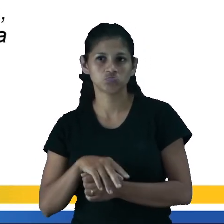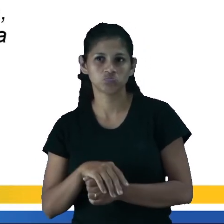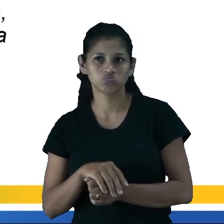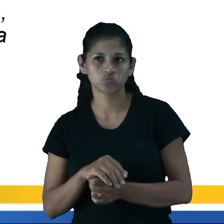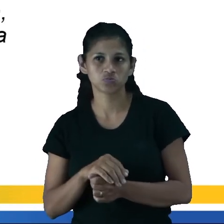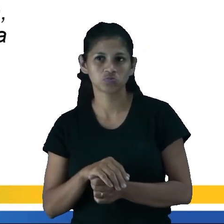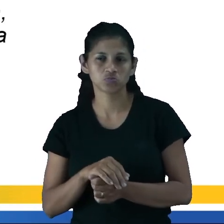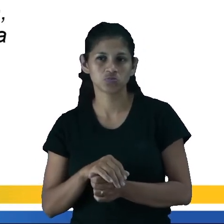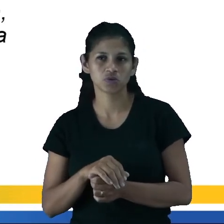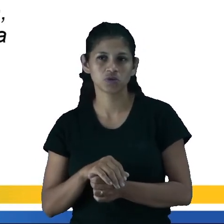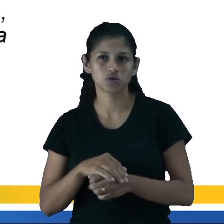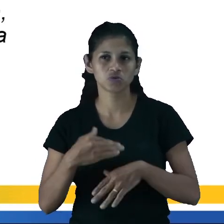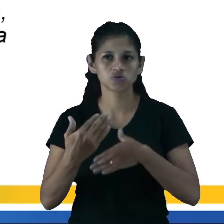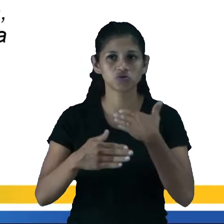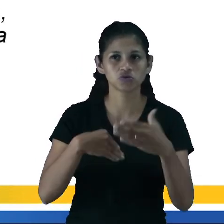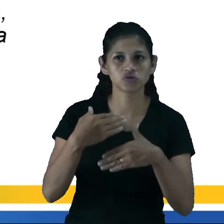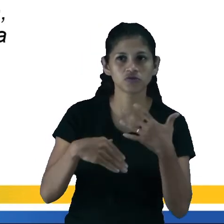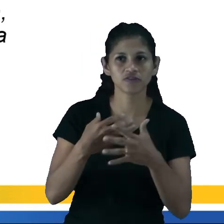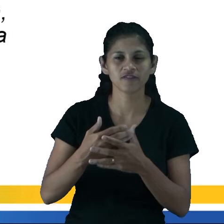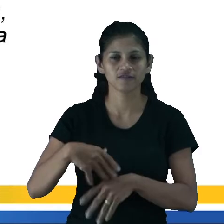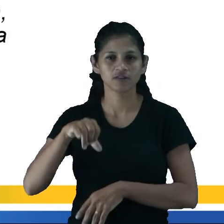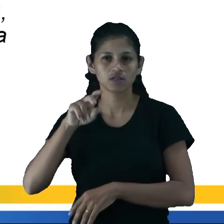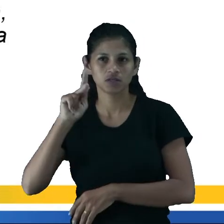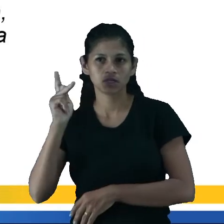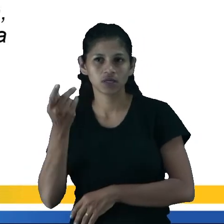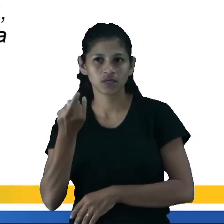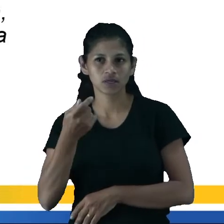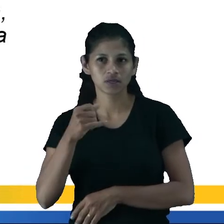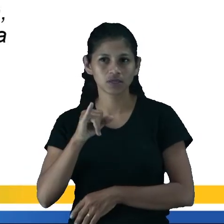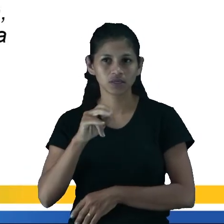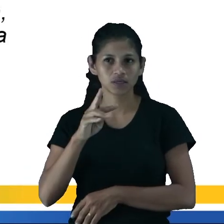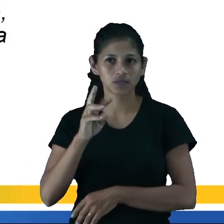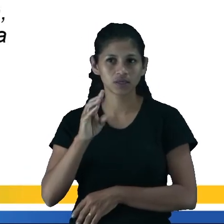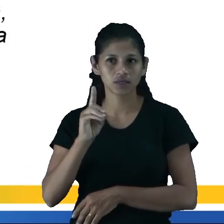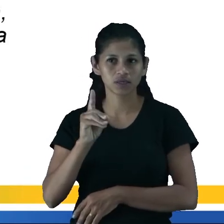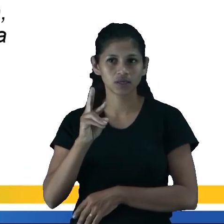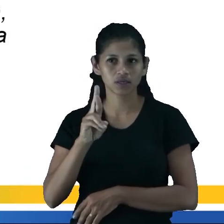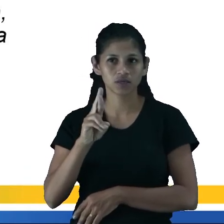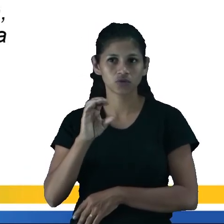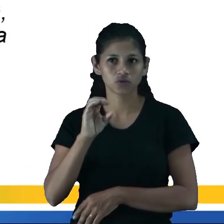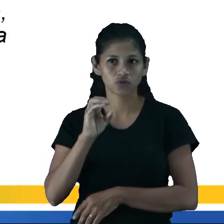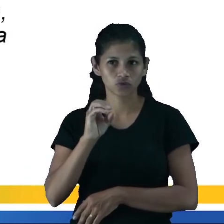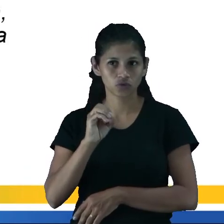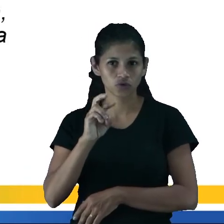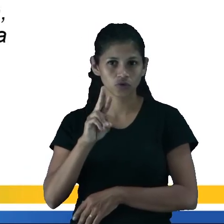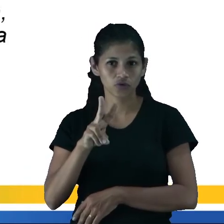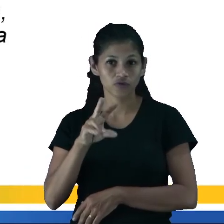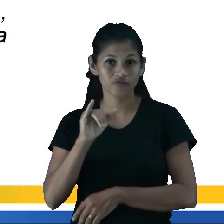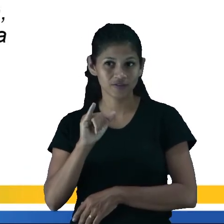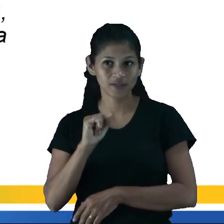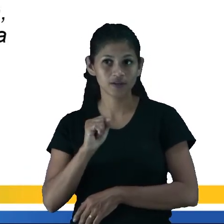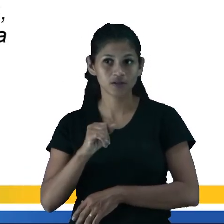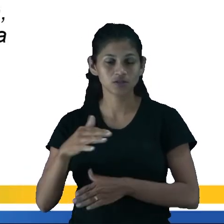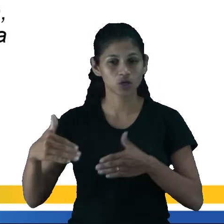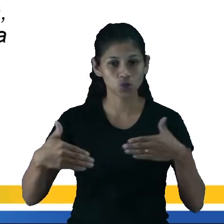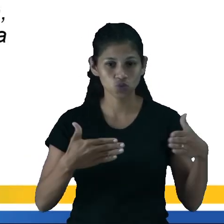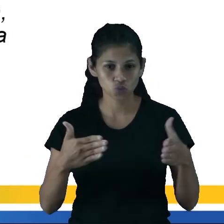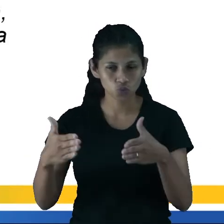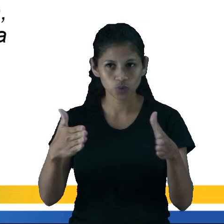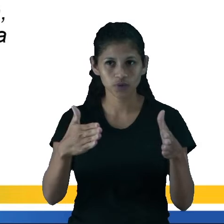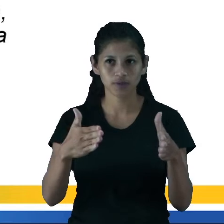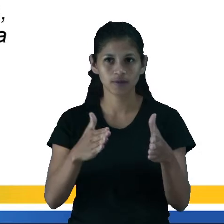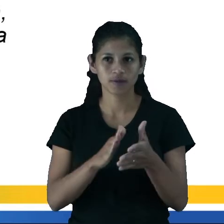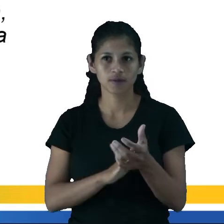de transporte e contribuir para a política climática e energética, reduzindo as emissões